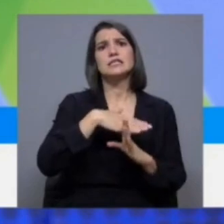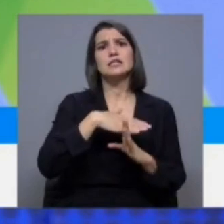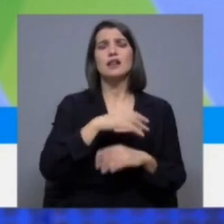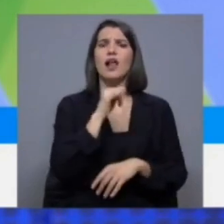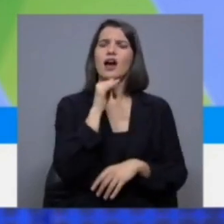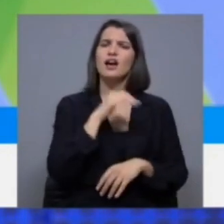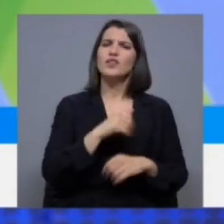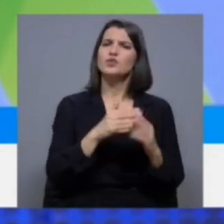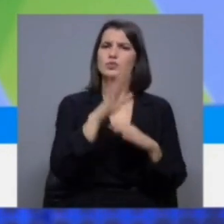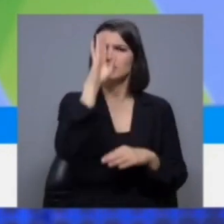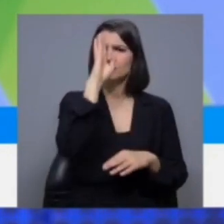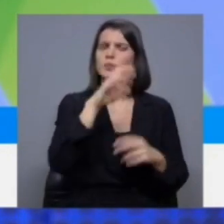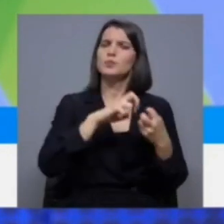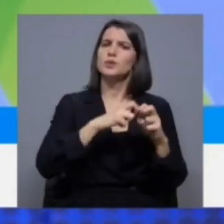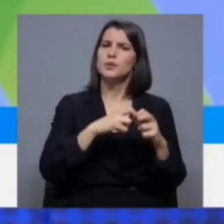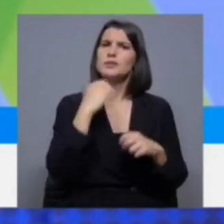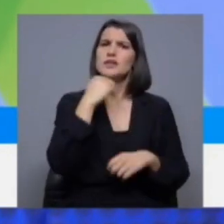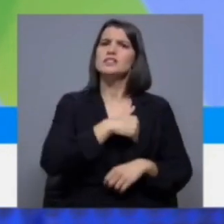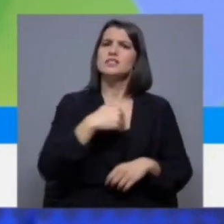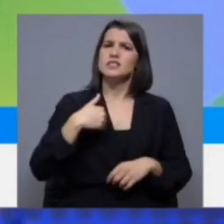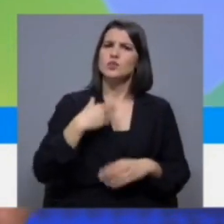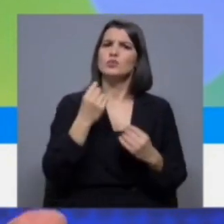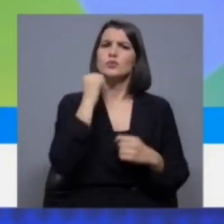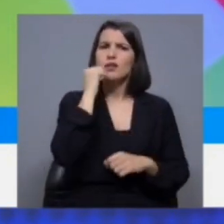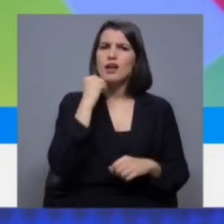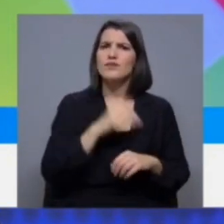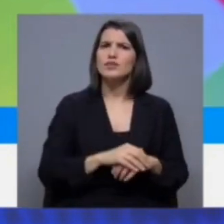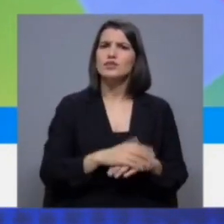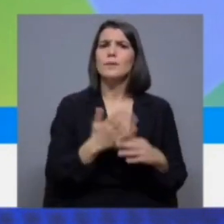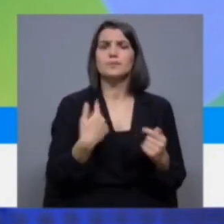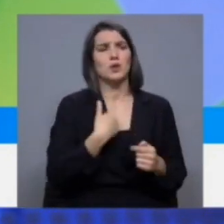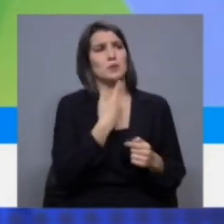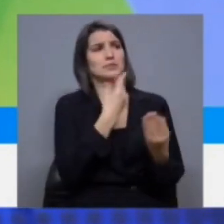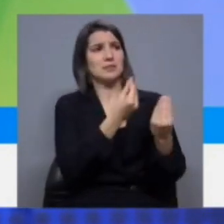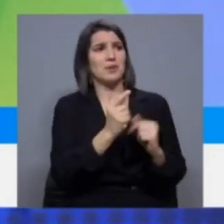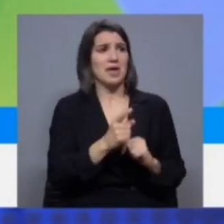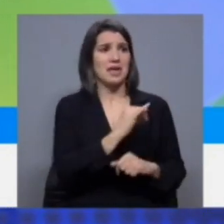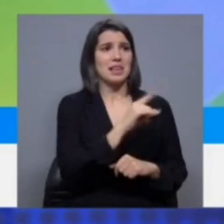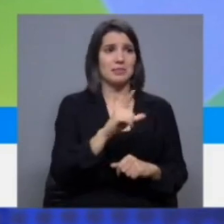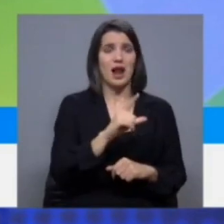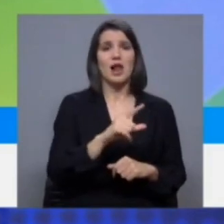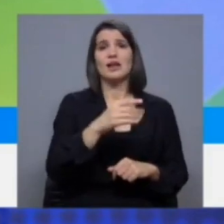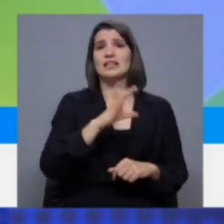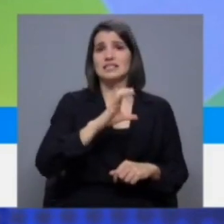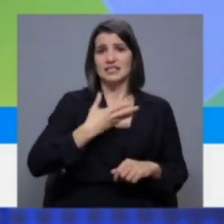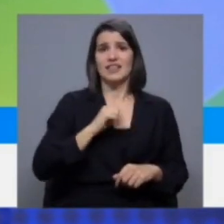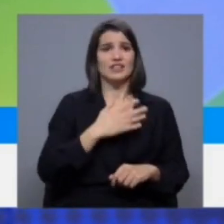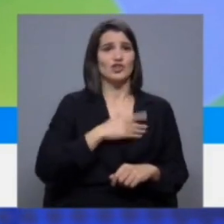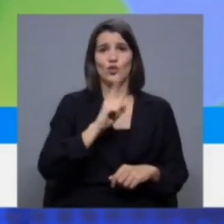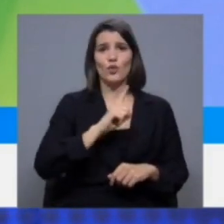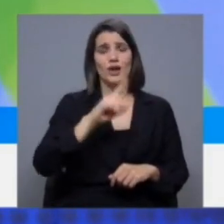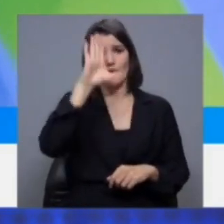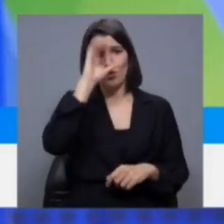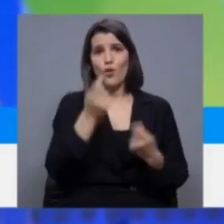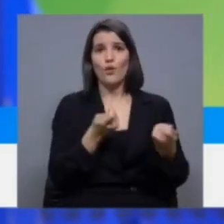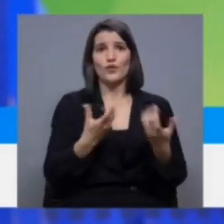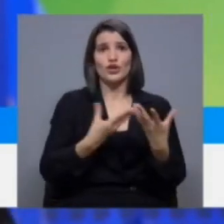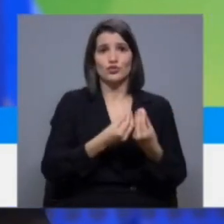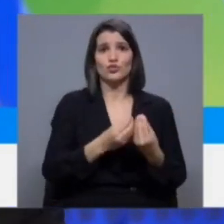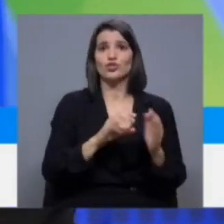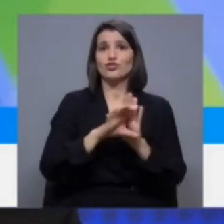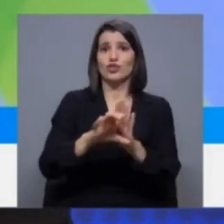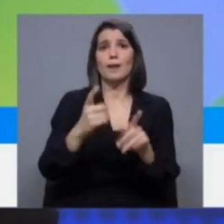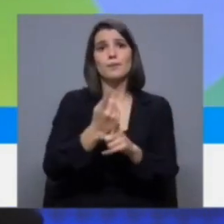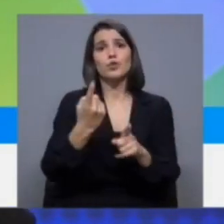todos sabemos no Algarve há problemas de saúde muito sério tanto o que é que eu respiro aqui que a gente devia liberar o estresse não querem governar que chega que eu cheguei a fazer a mente